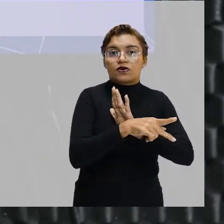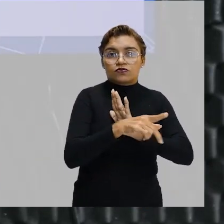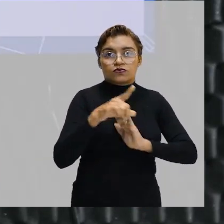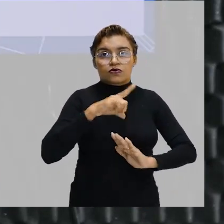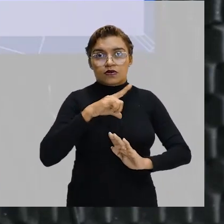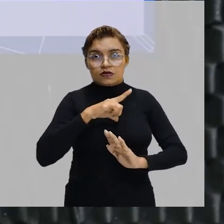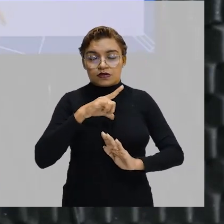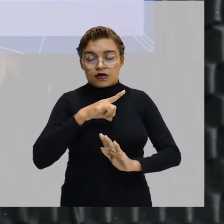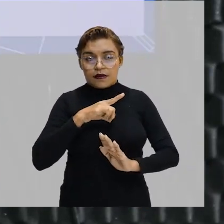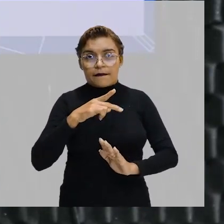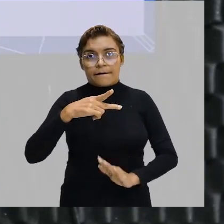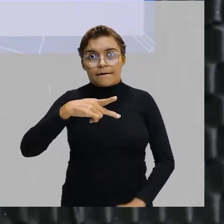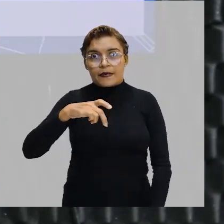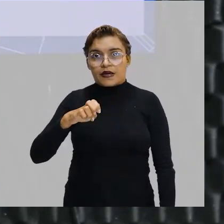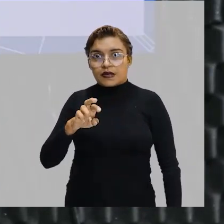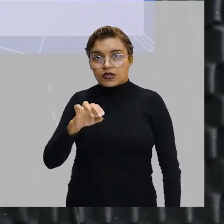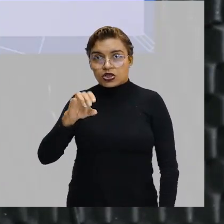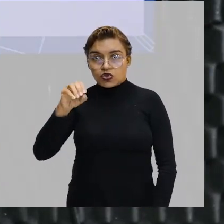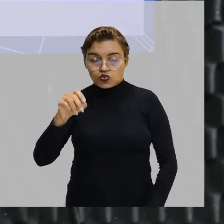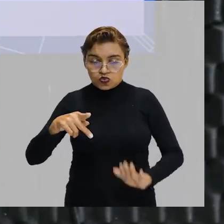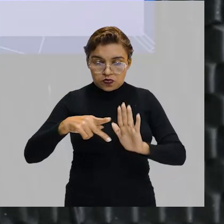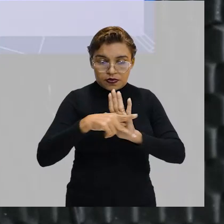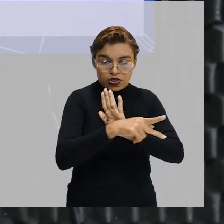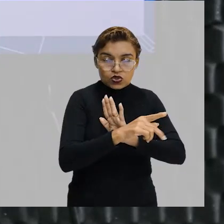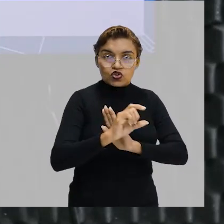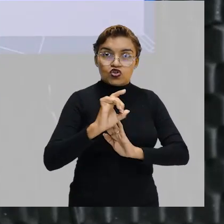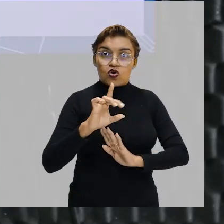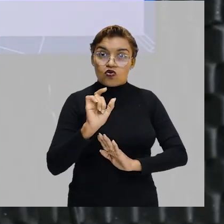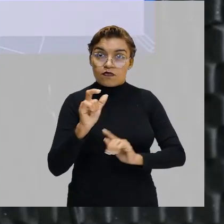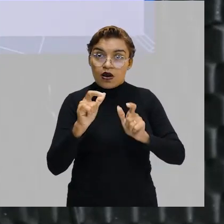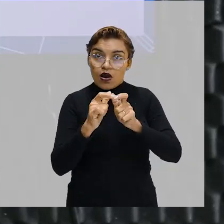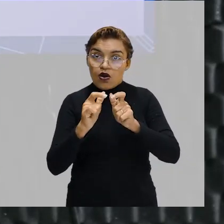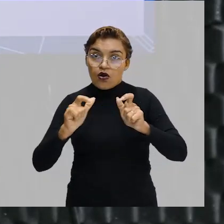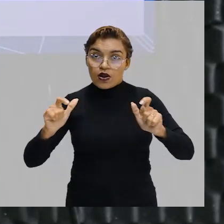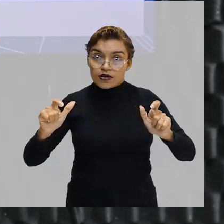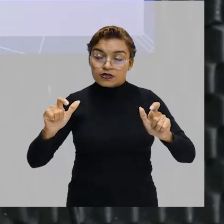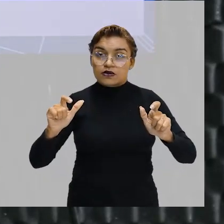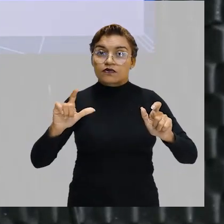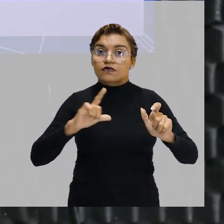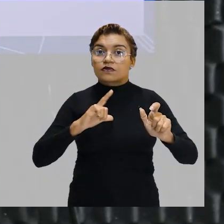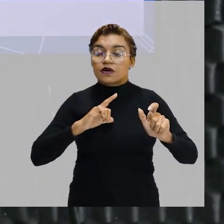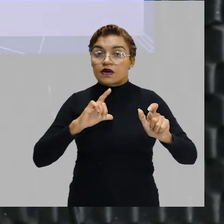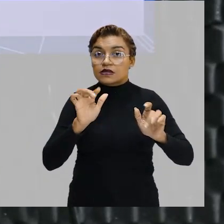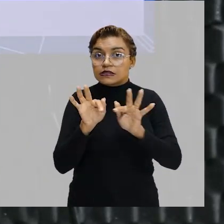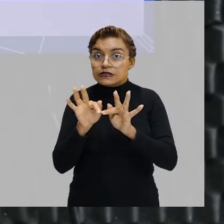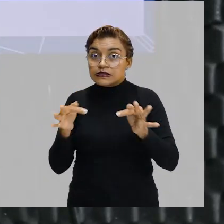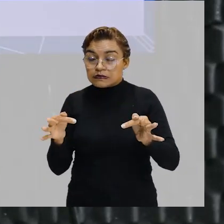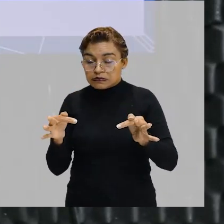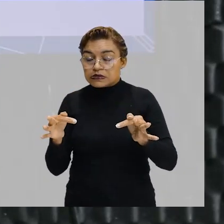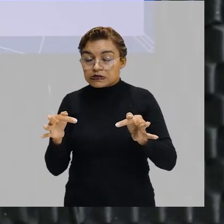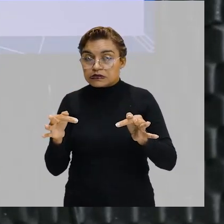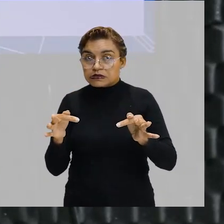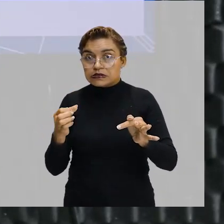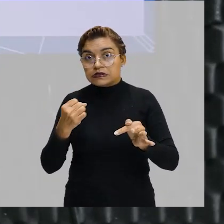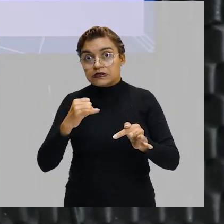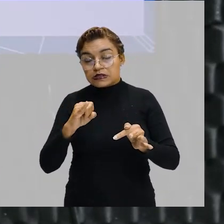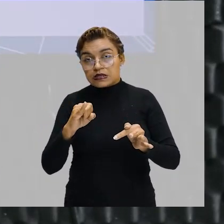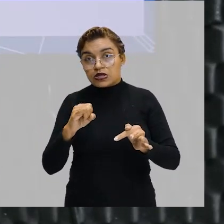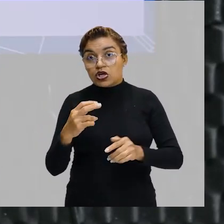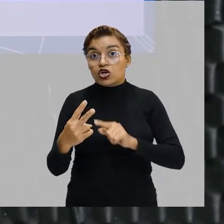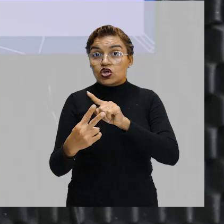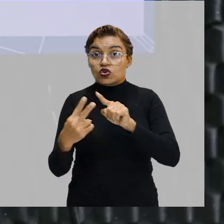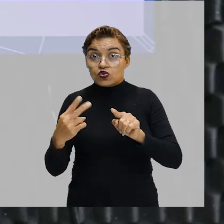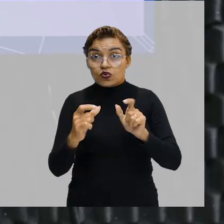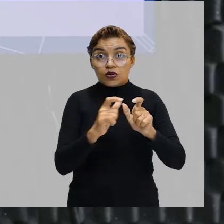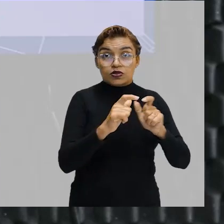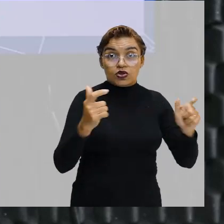uma, né, contém uma ou mais orações. Quando o período só tem uma oração, ele é um período simples. Quando ele tem mais de uma oração, ele é período